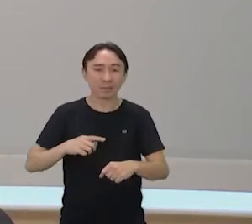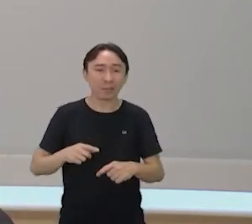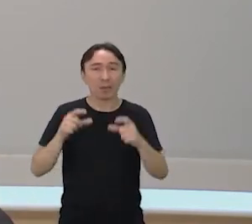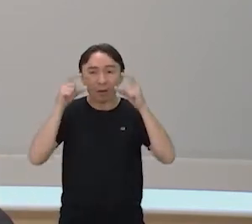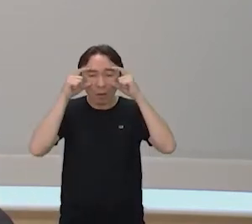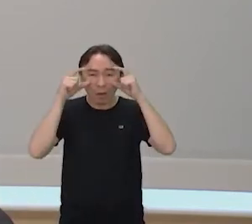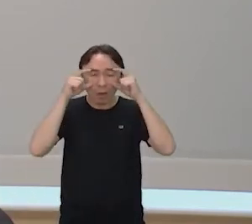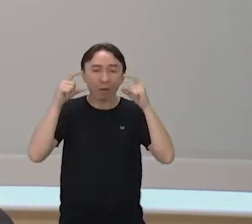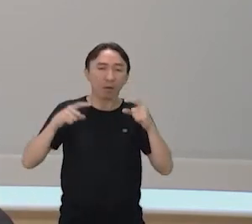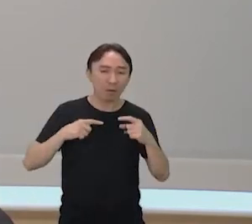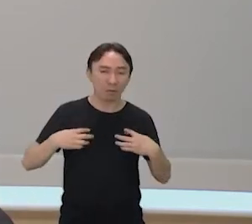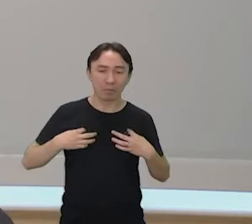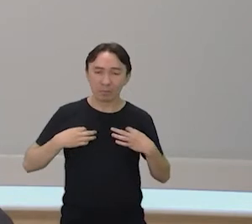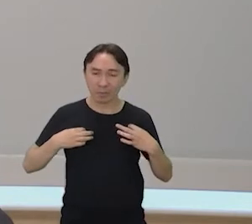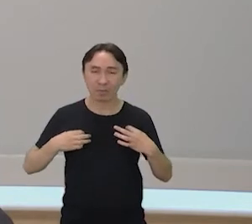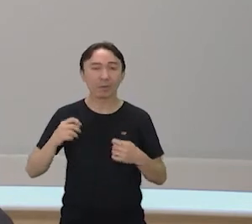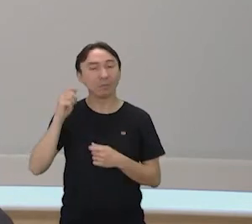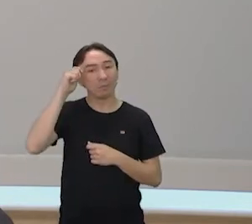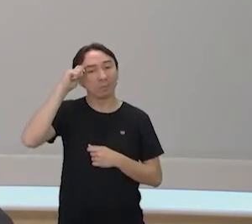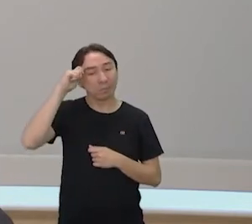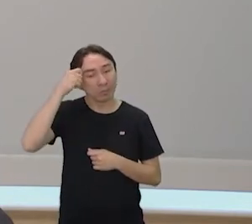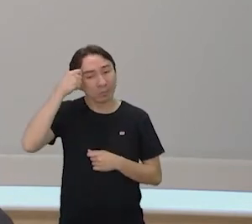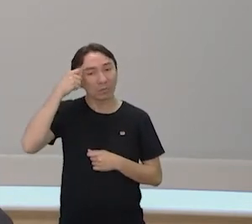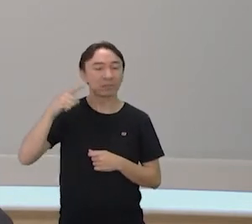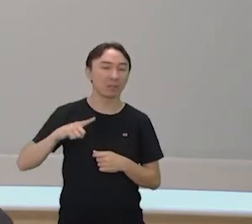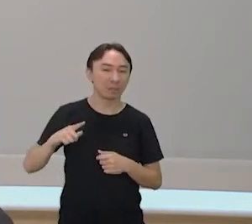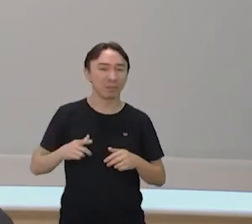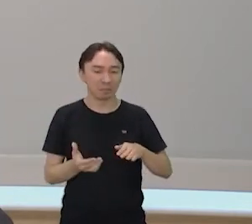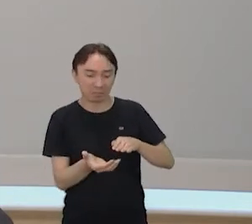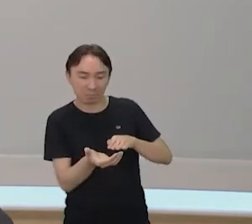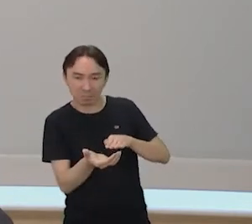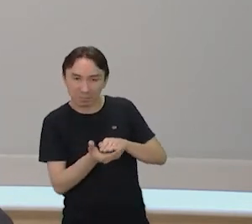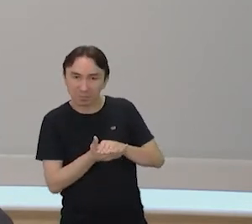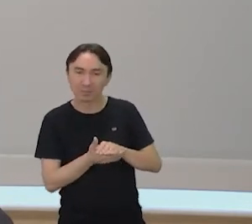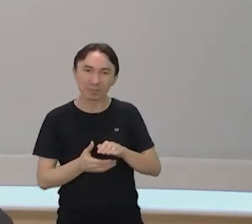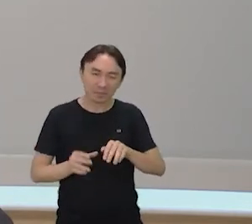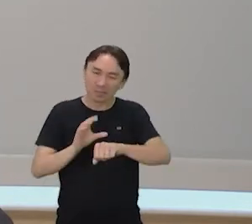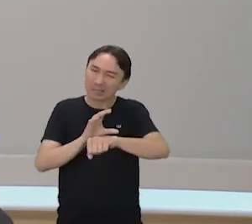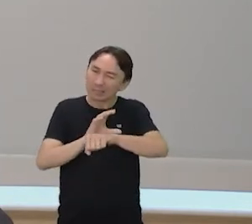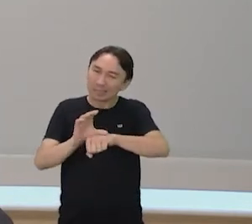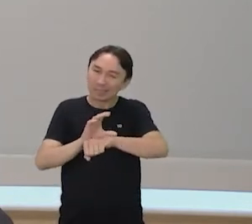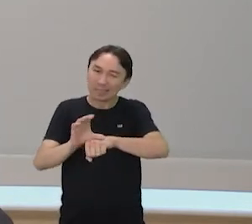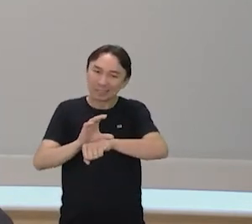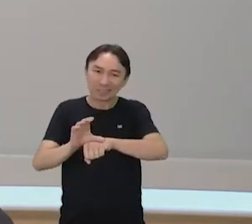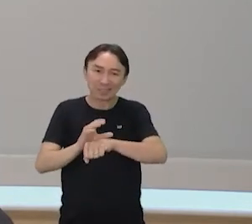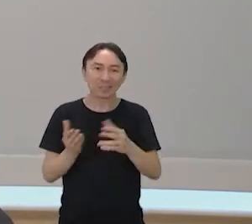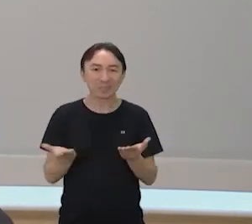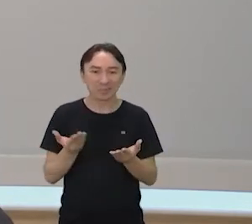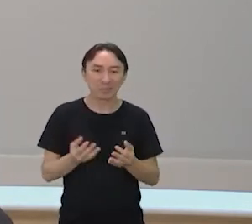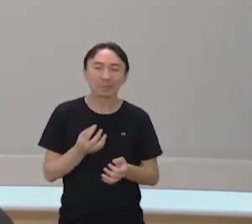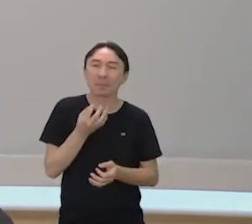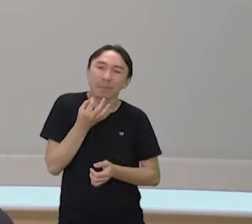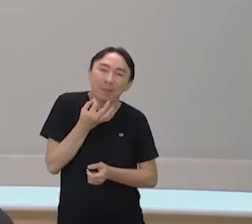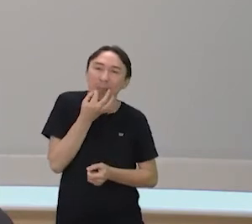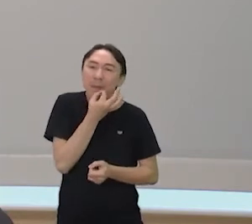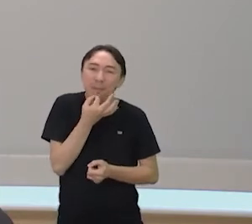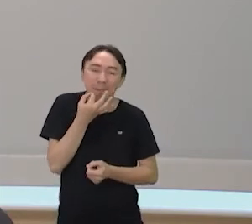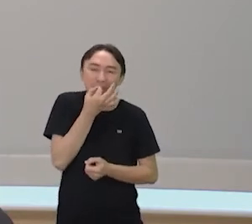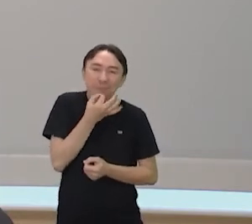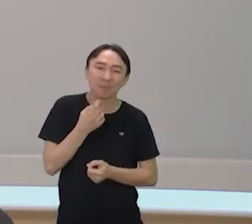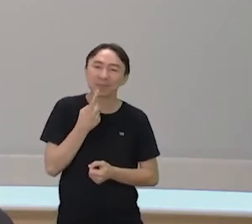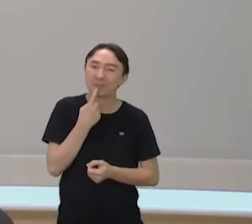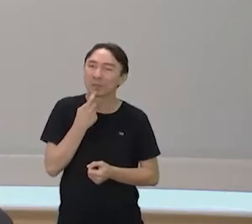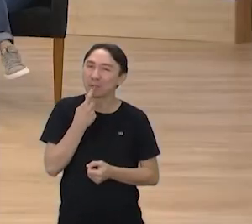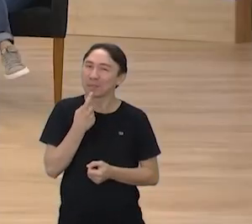camiseta preta, calça jeans também, um tênis aqui cinza. E hoje eu tô de batom, nem sempre eu tô Você